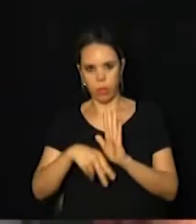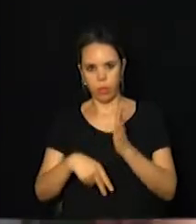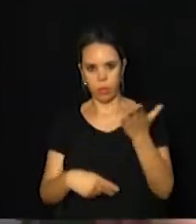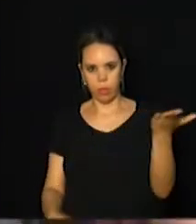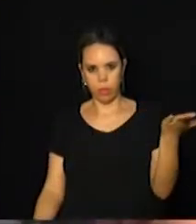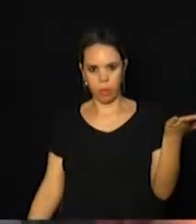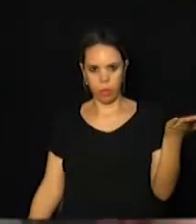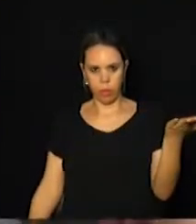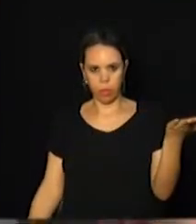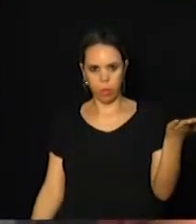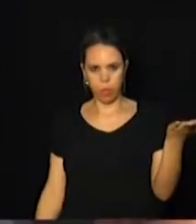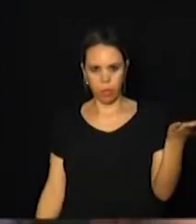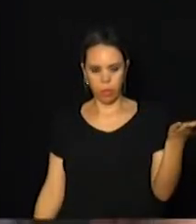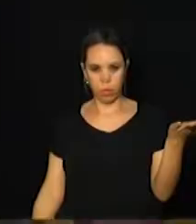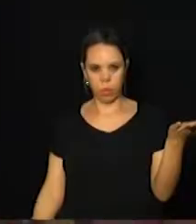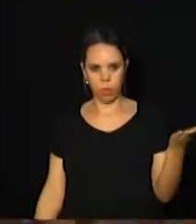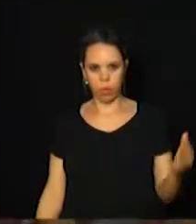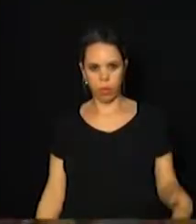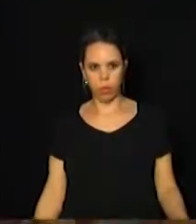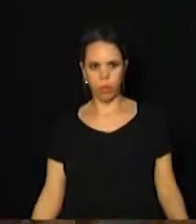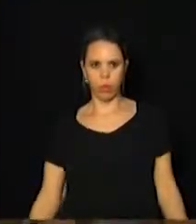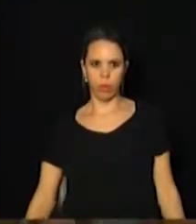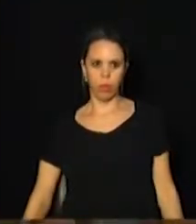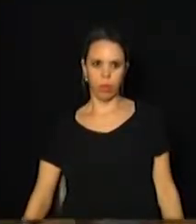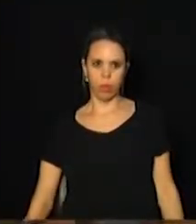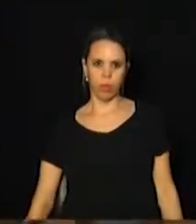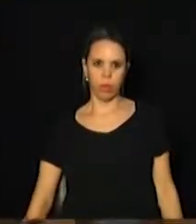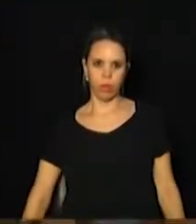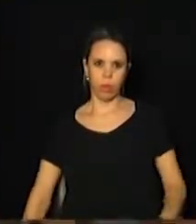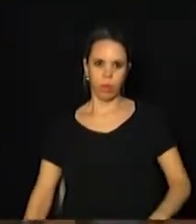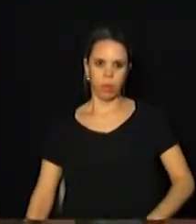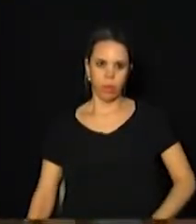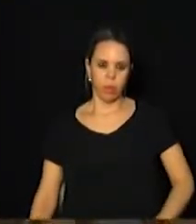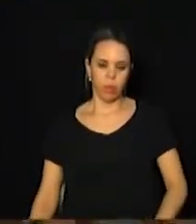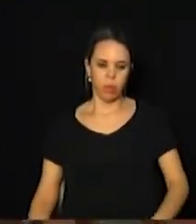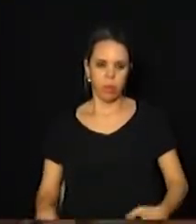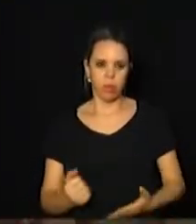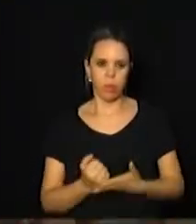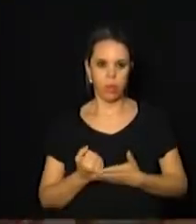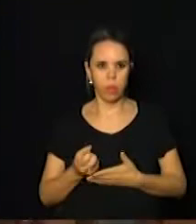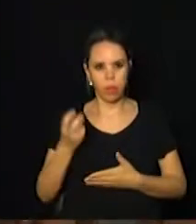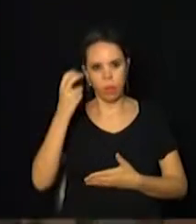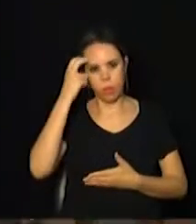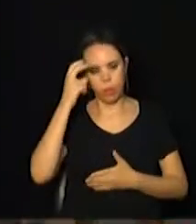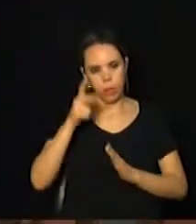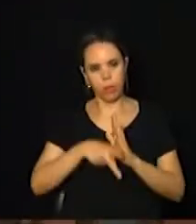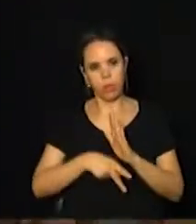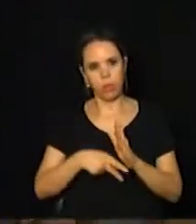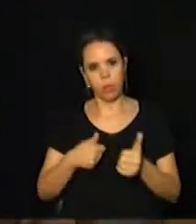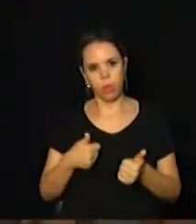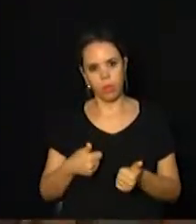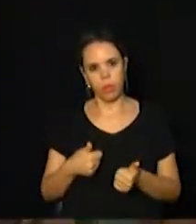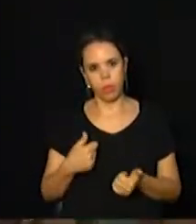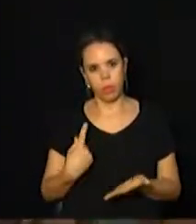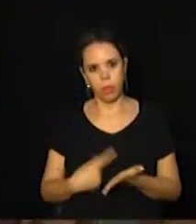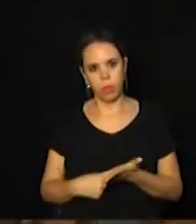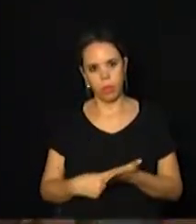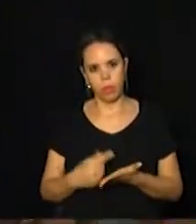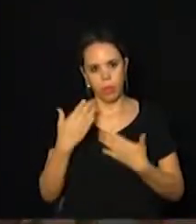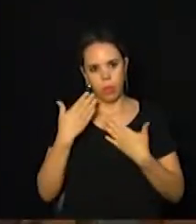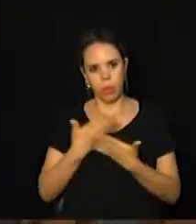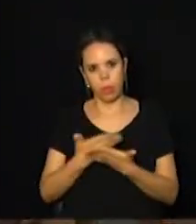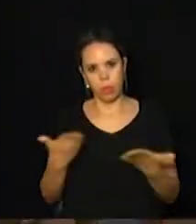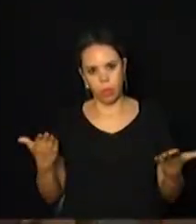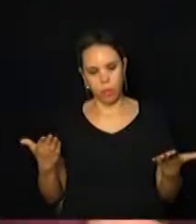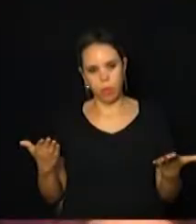de lei para você e se você puder ajudar a gente aí do frentista cultural Tá bom muito